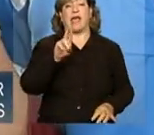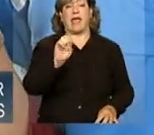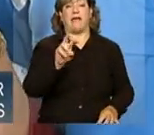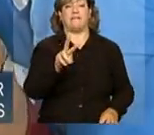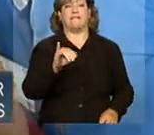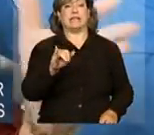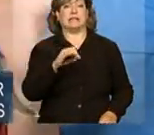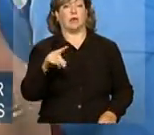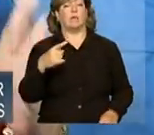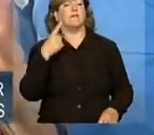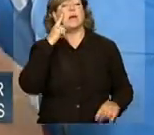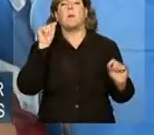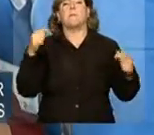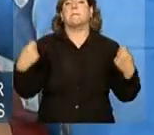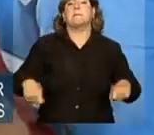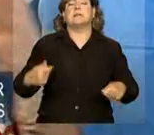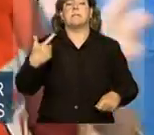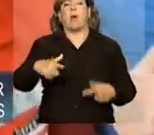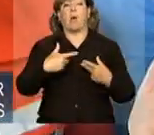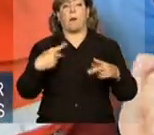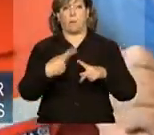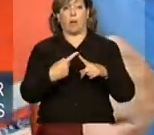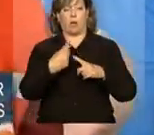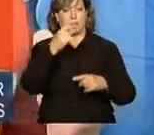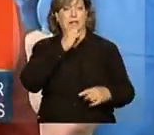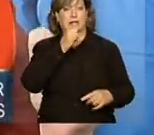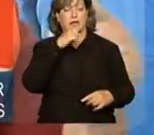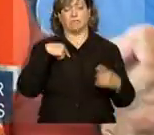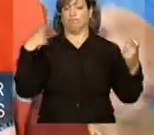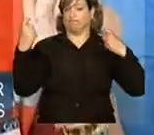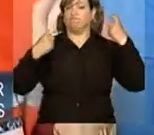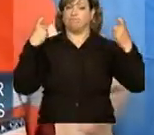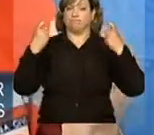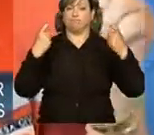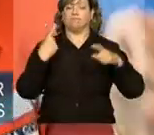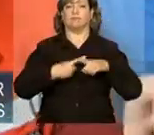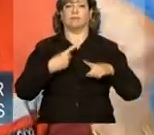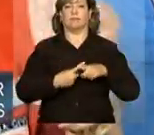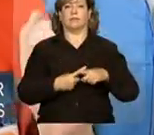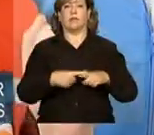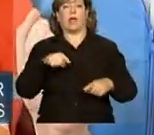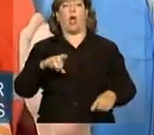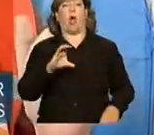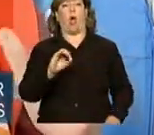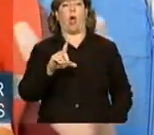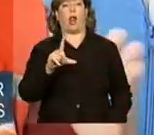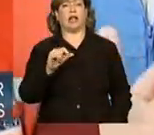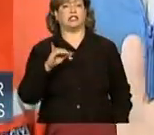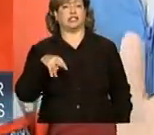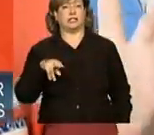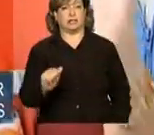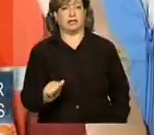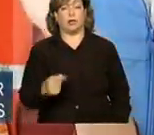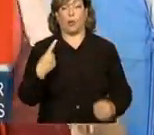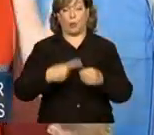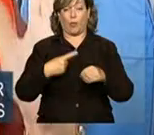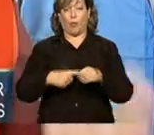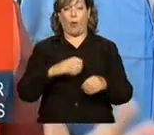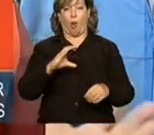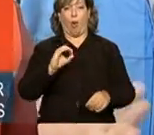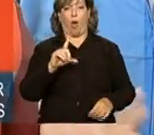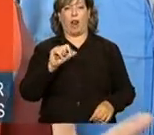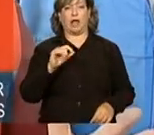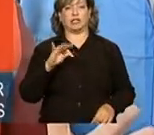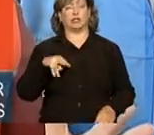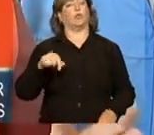quê? Por exemplo, vou te dar um exemplo que me preocupou. Esse de Colatina. Colatina